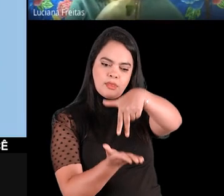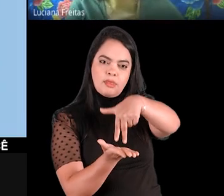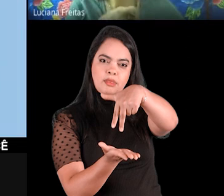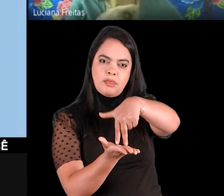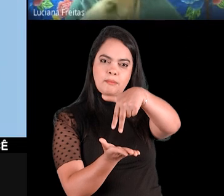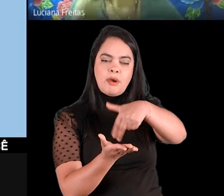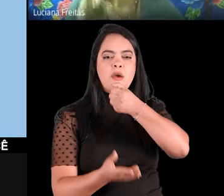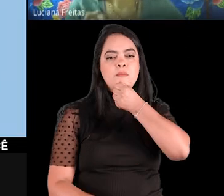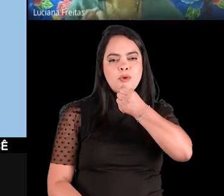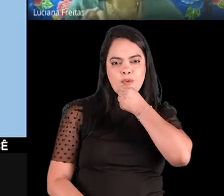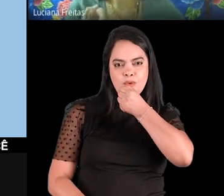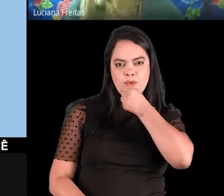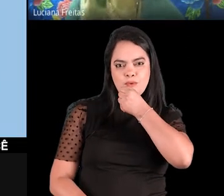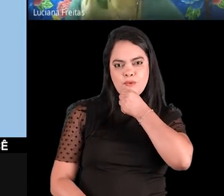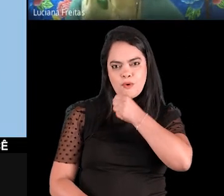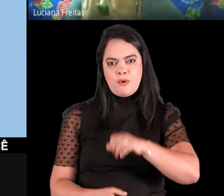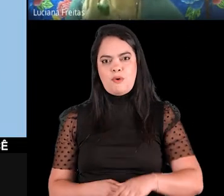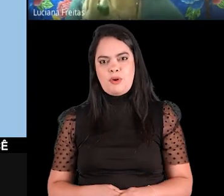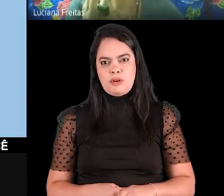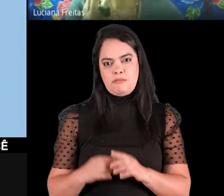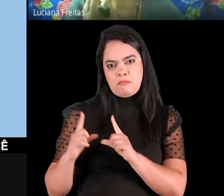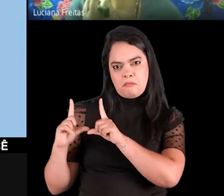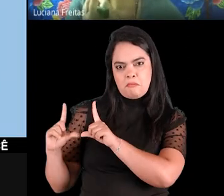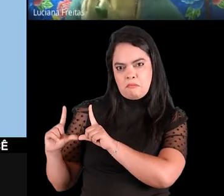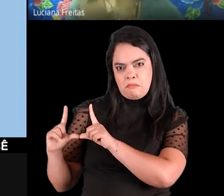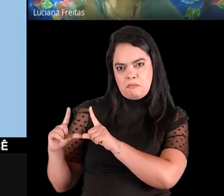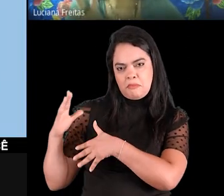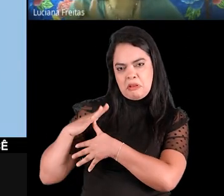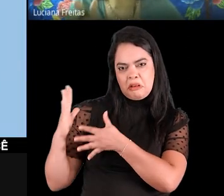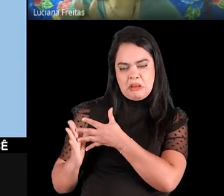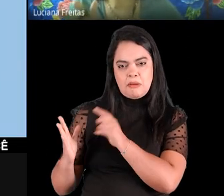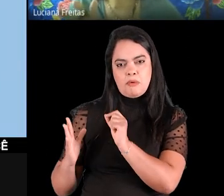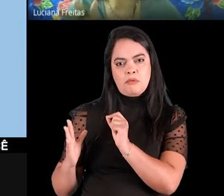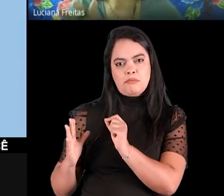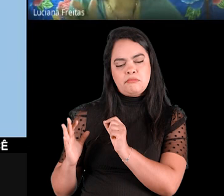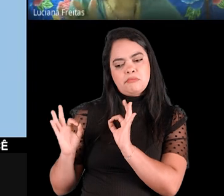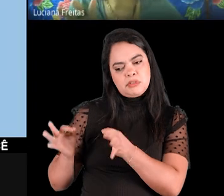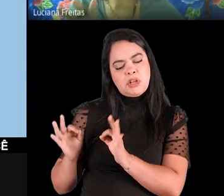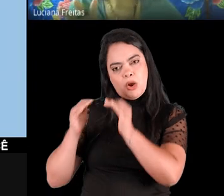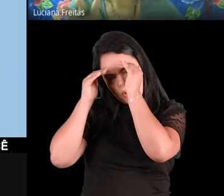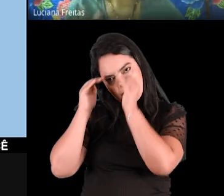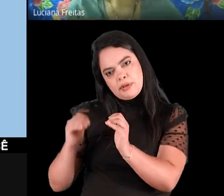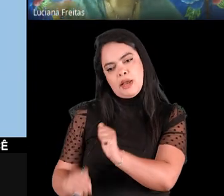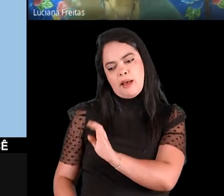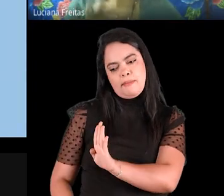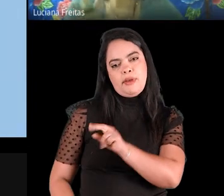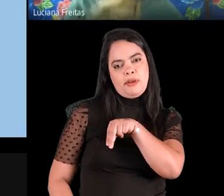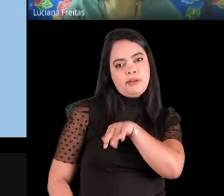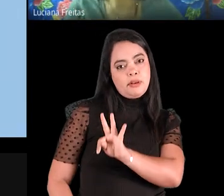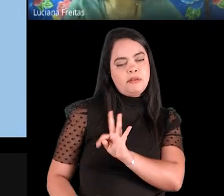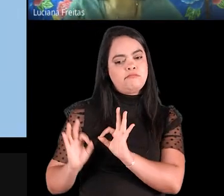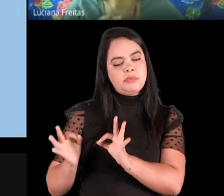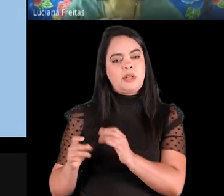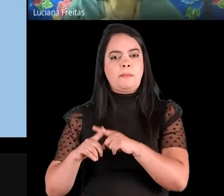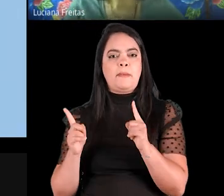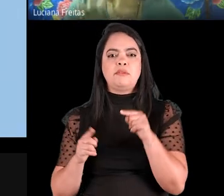com microfone e o quadradinho ali da Libras, ele está dentro da norma da BNT. Mas se você perguntar